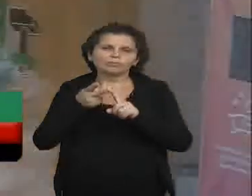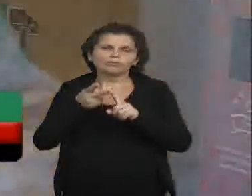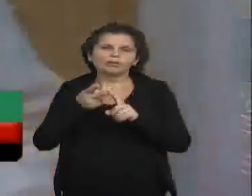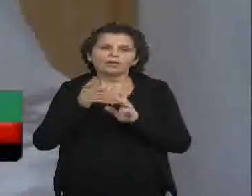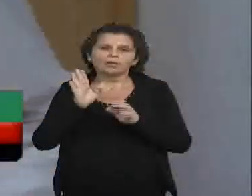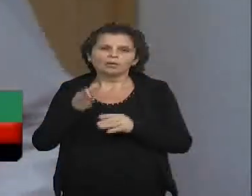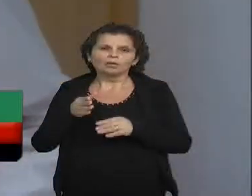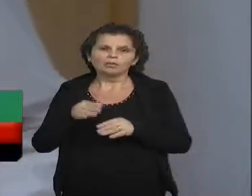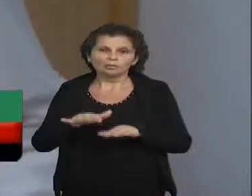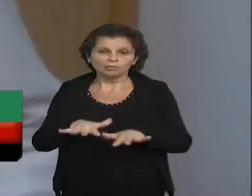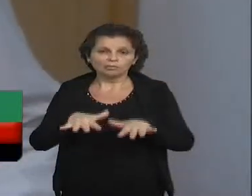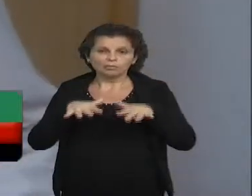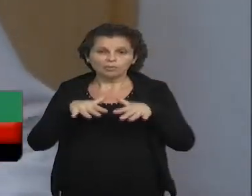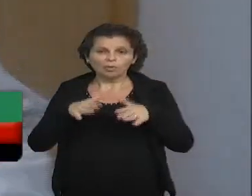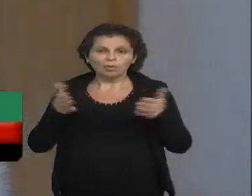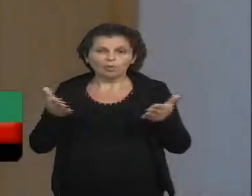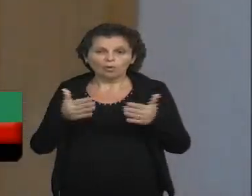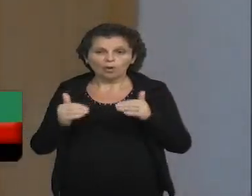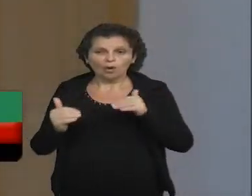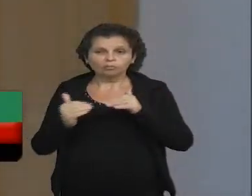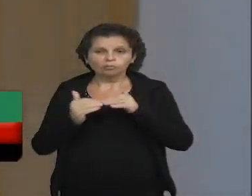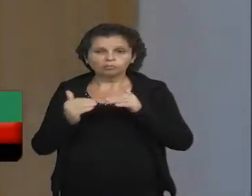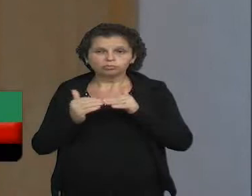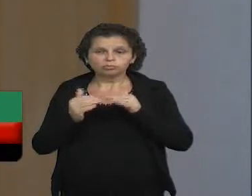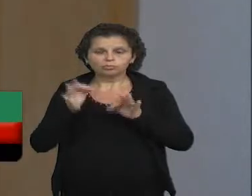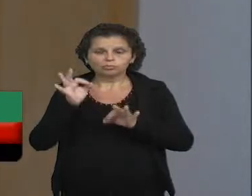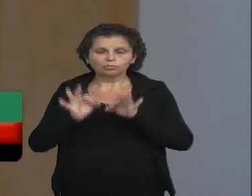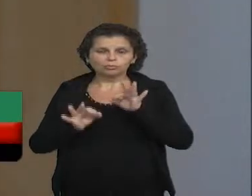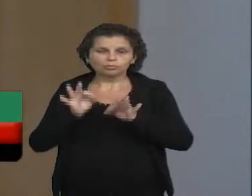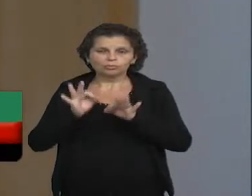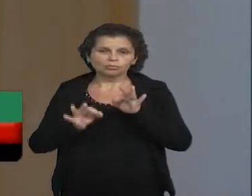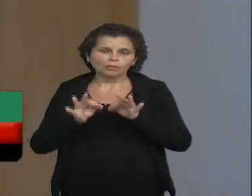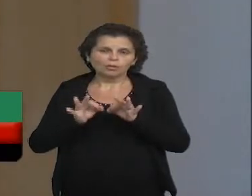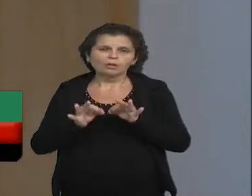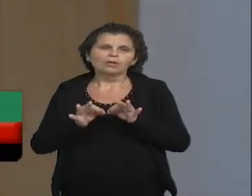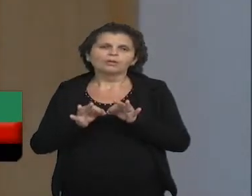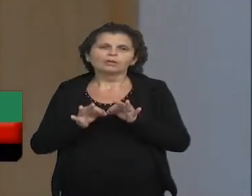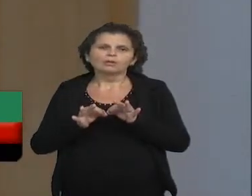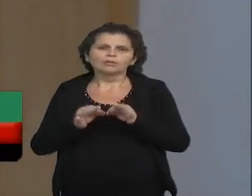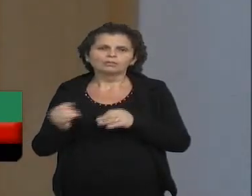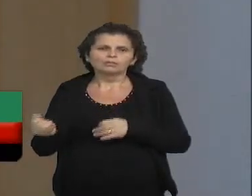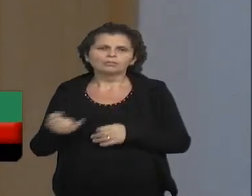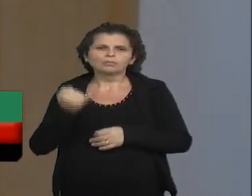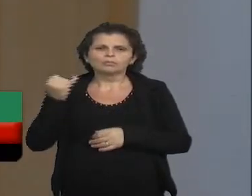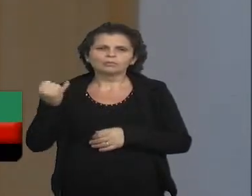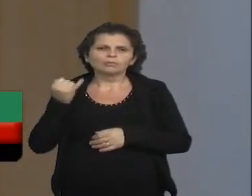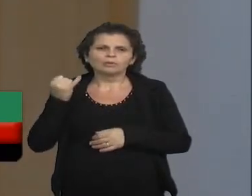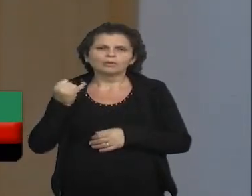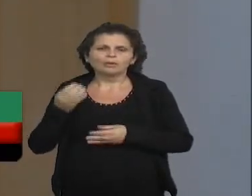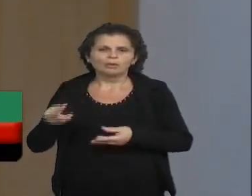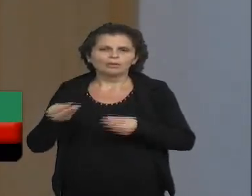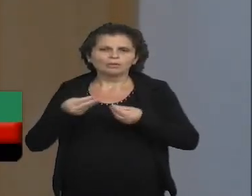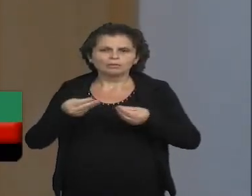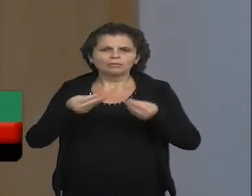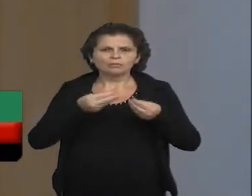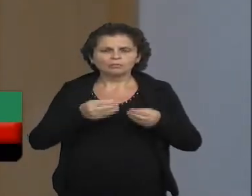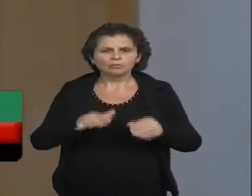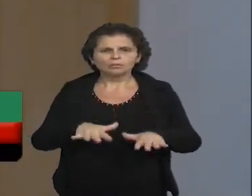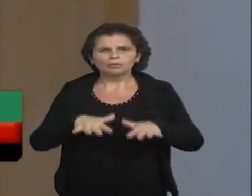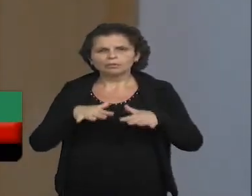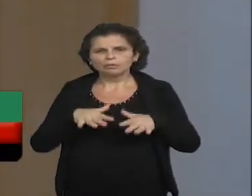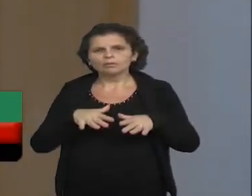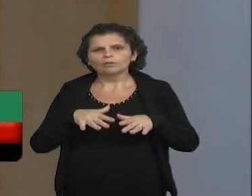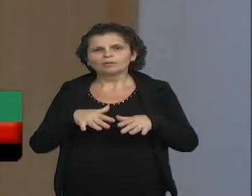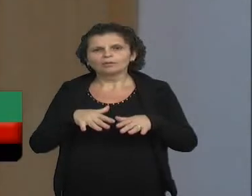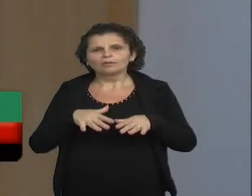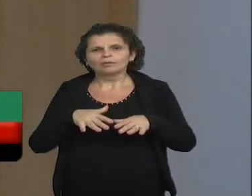já nesta sessão de hoje, poder acompanhar e justificar que é importante, né, que a gente receba a sessão da